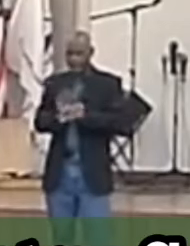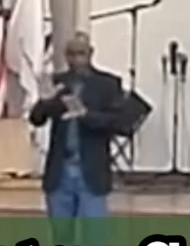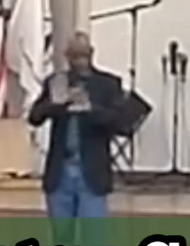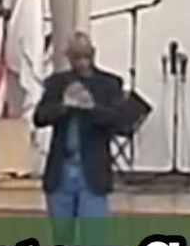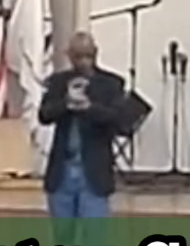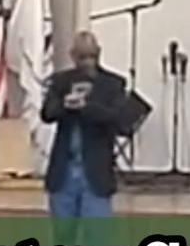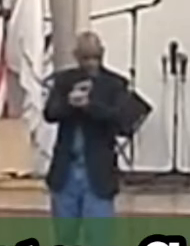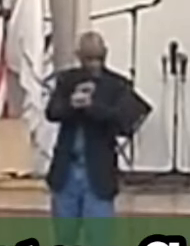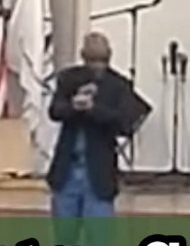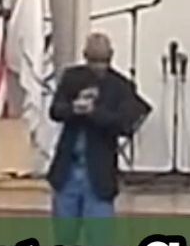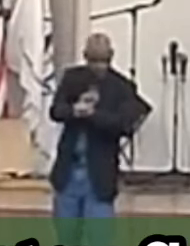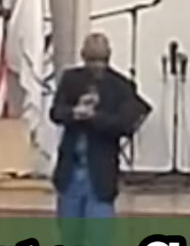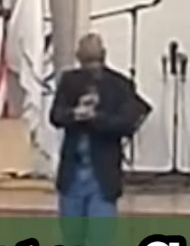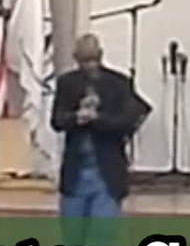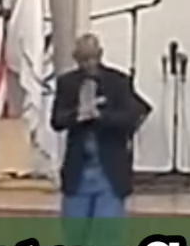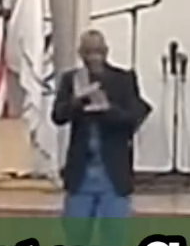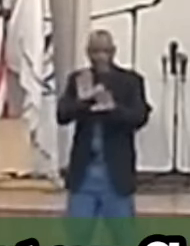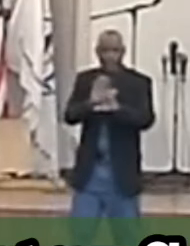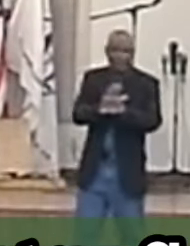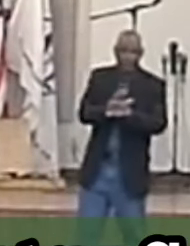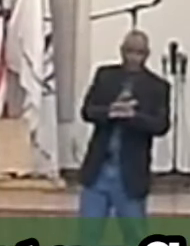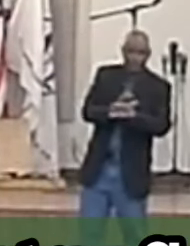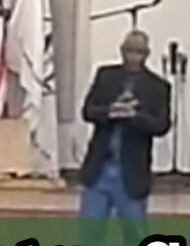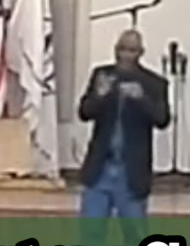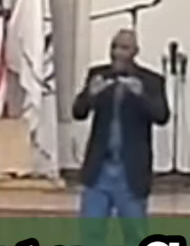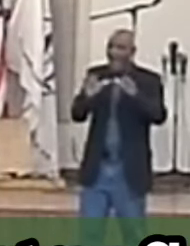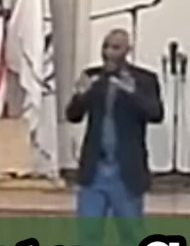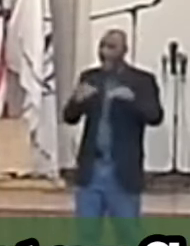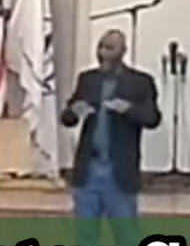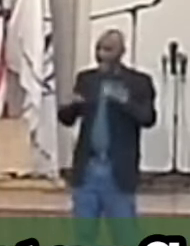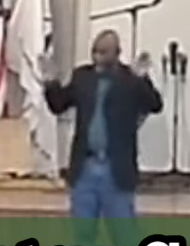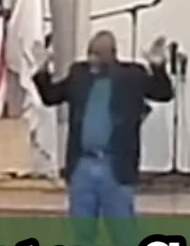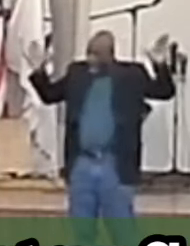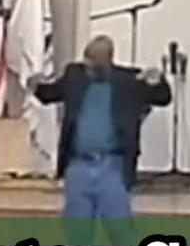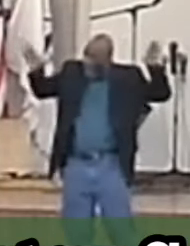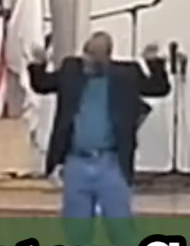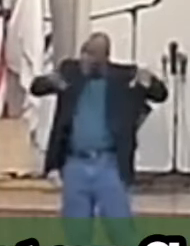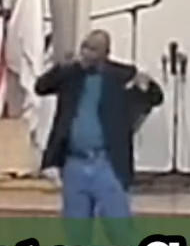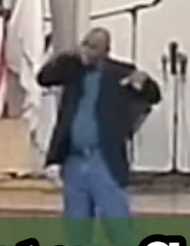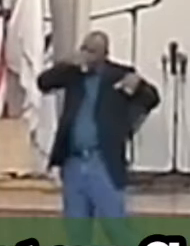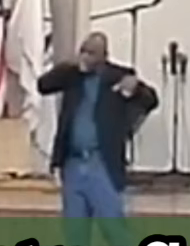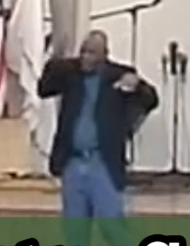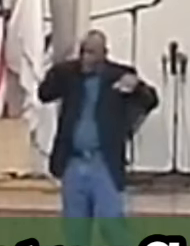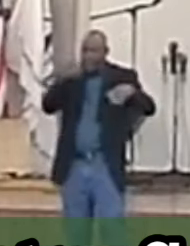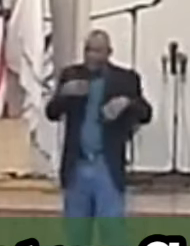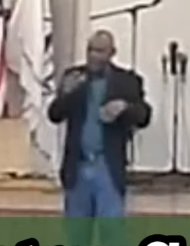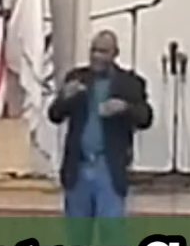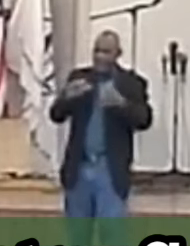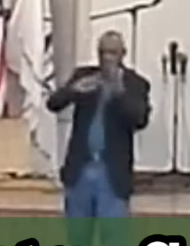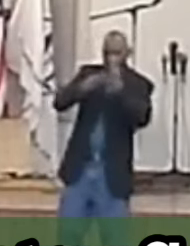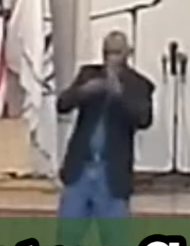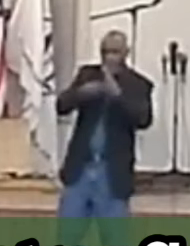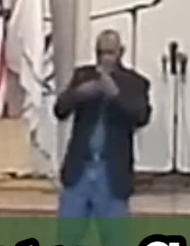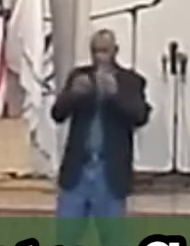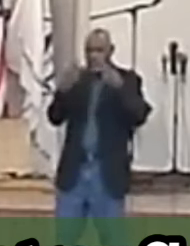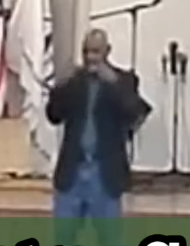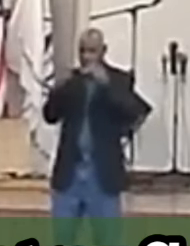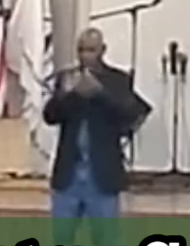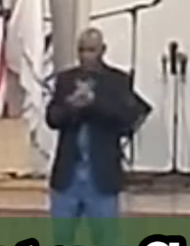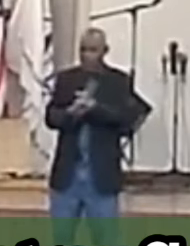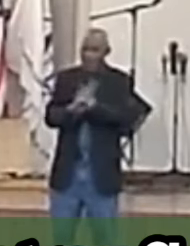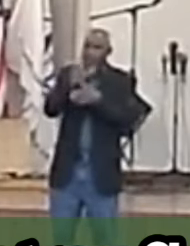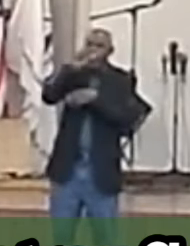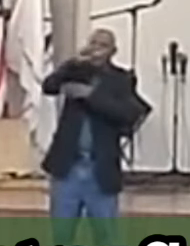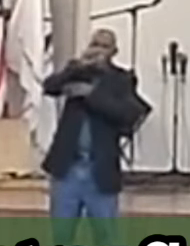pouquinho que eu vou fazer aqui um paralelo. A águia é o único predador que nenhum predador come a carne dela quando ela morre. A